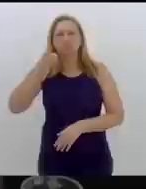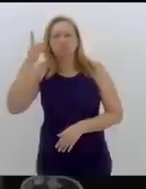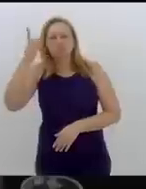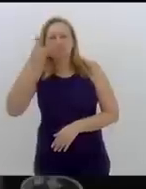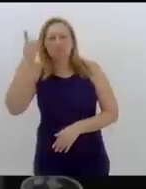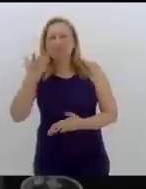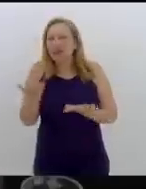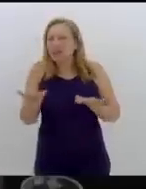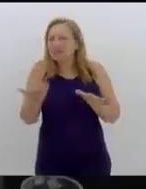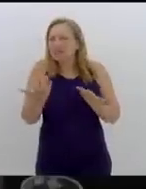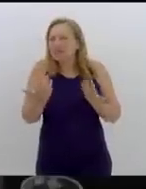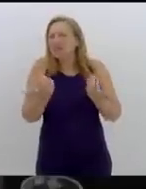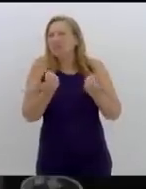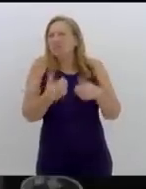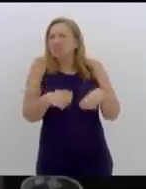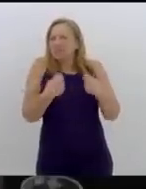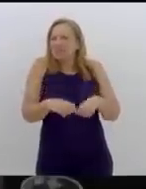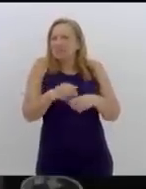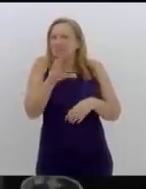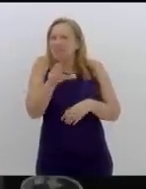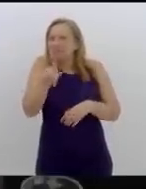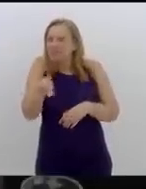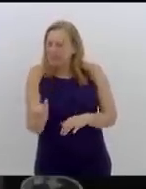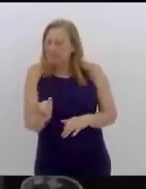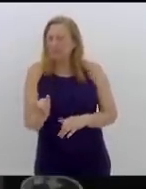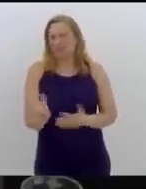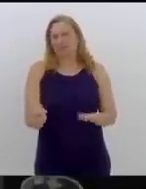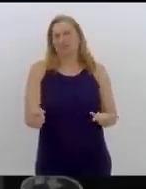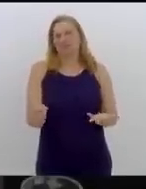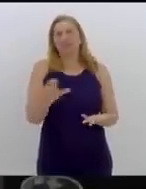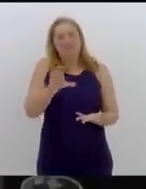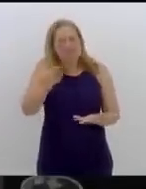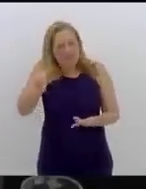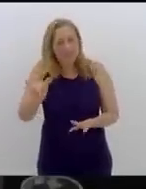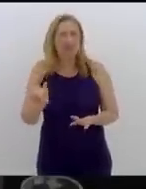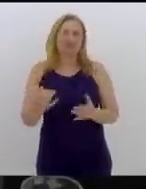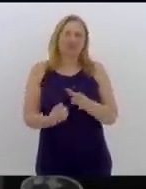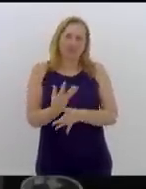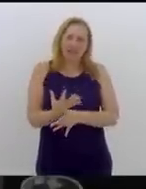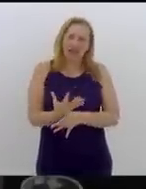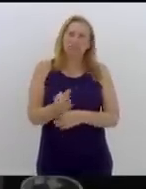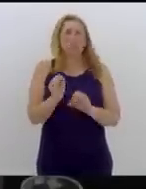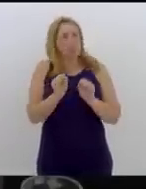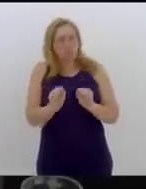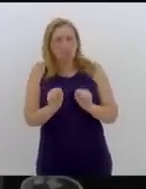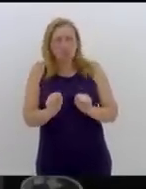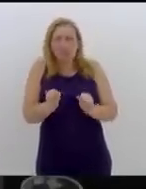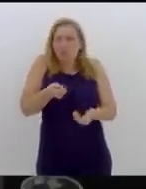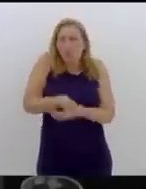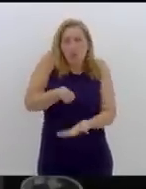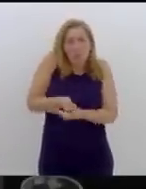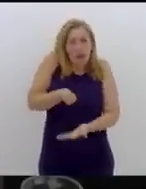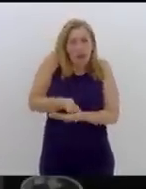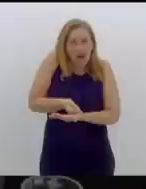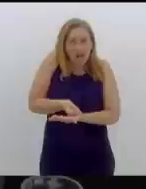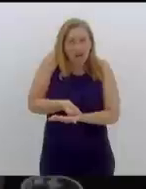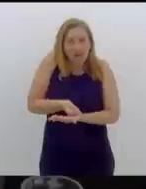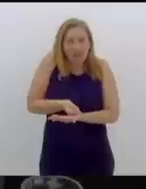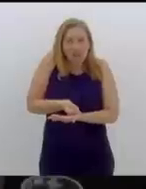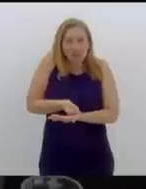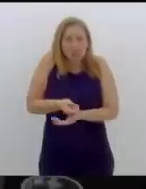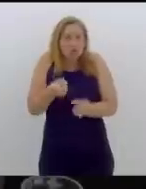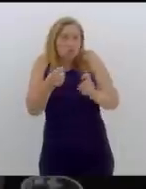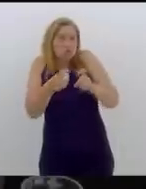você precisa fazer assim uma CPI uma CPI para poder cobrar de um